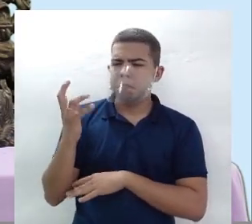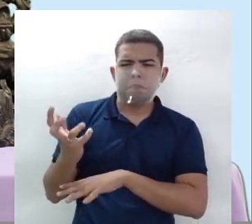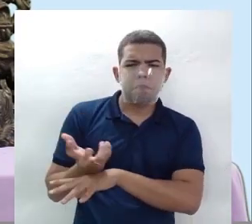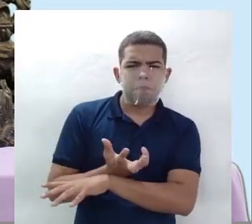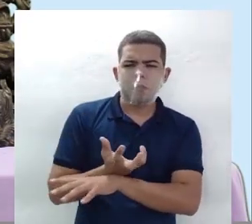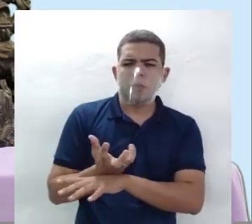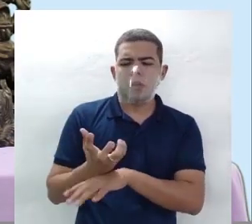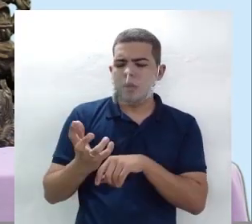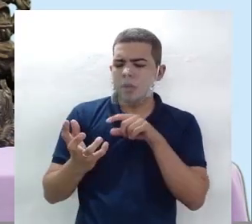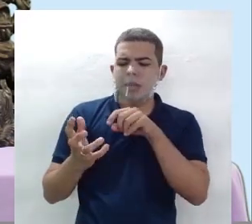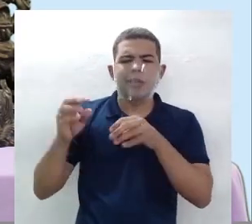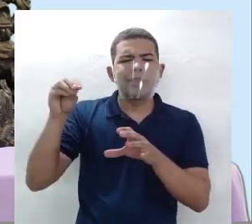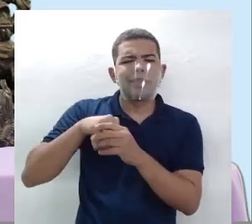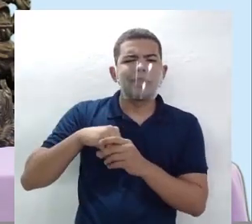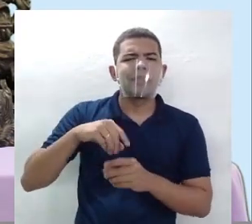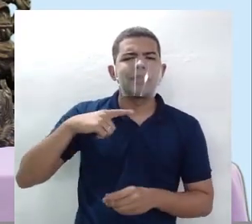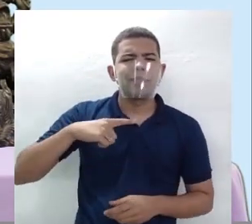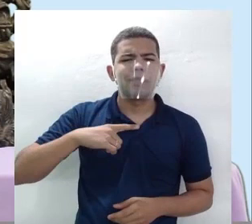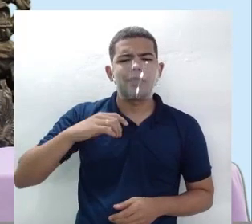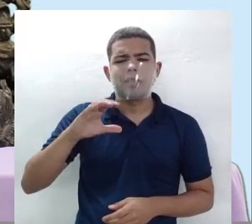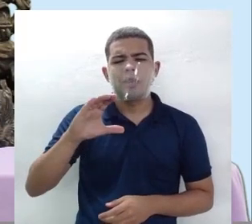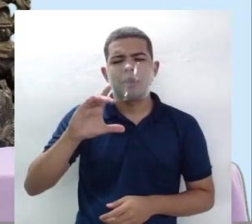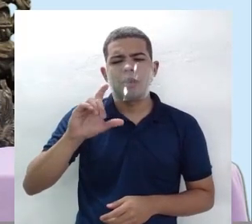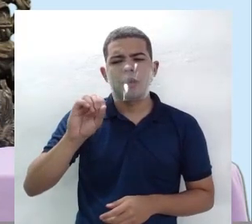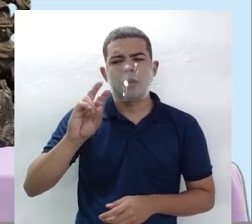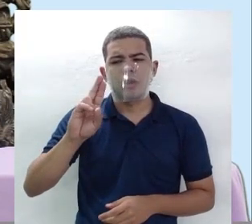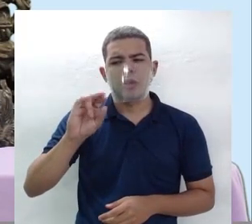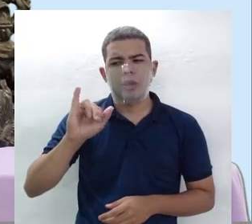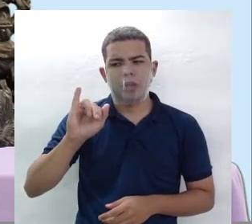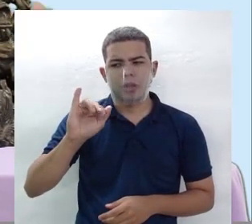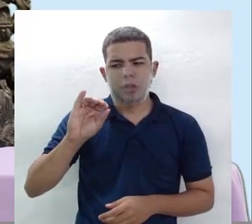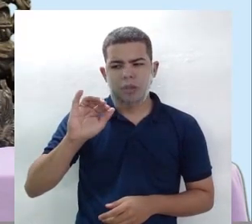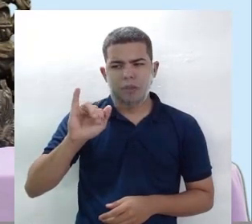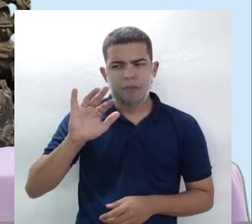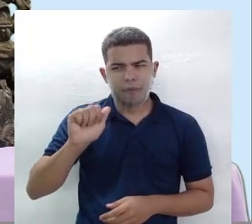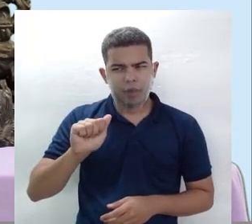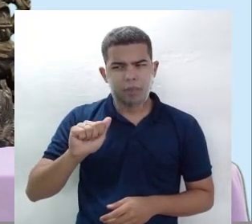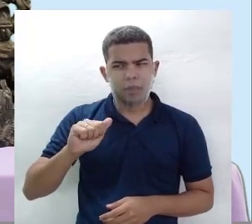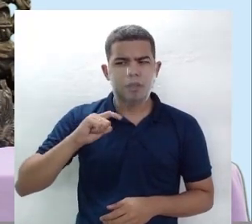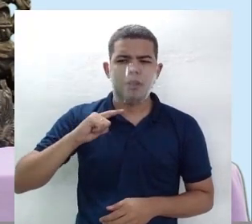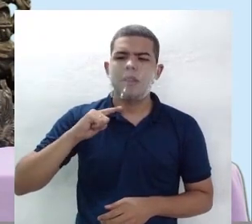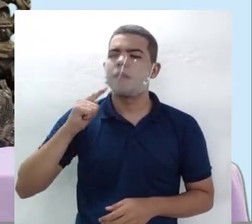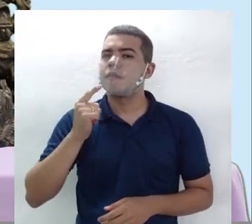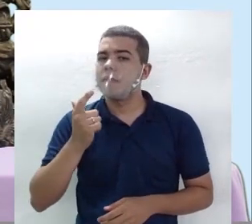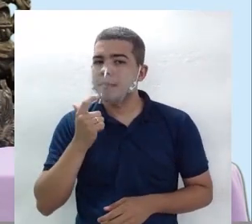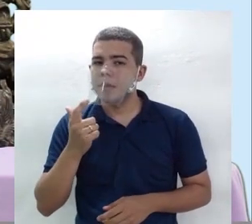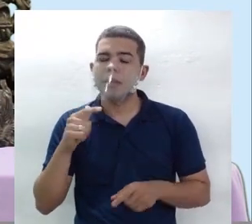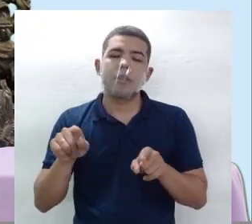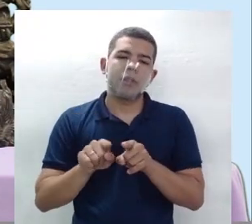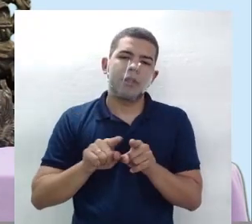que vai absorver esse aspecto de luz, o vermelho e o azul.